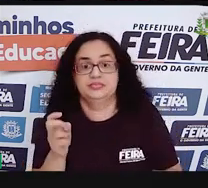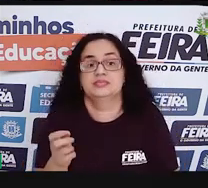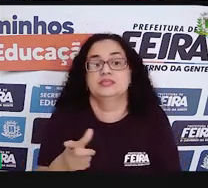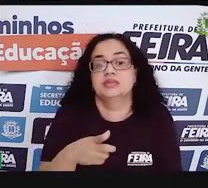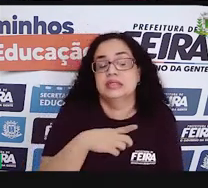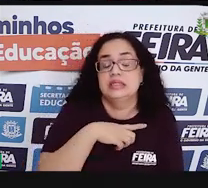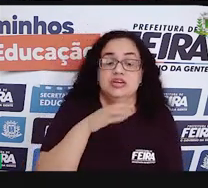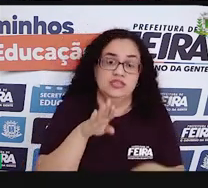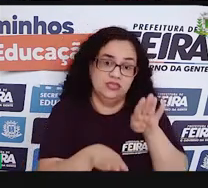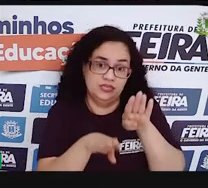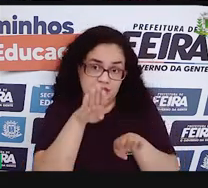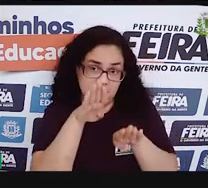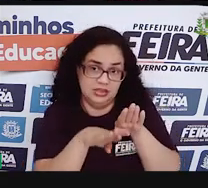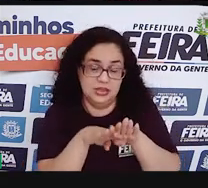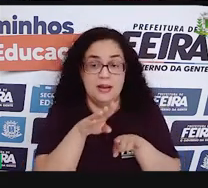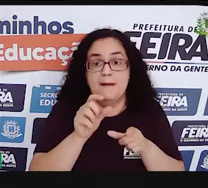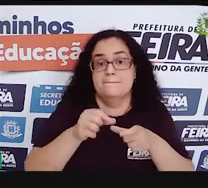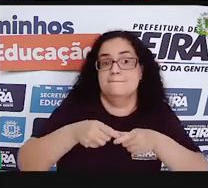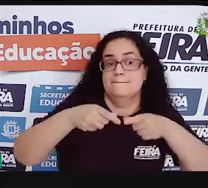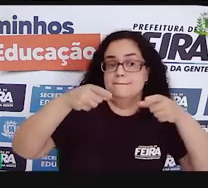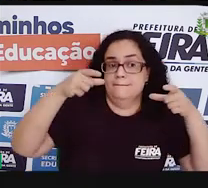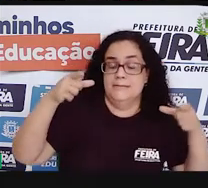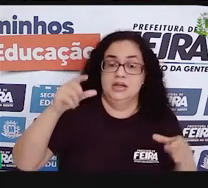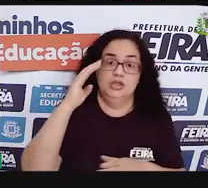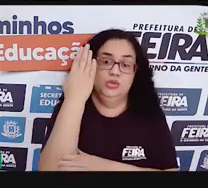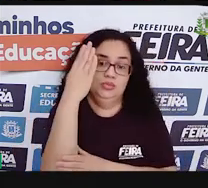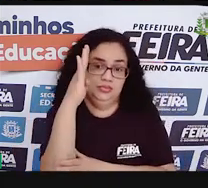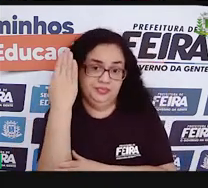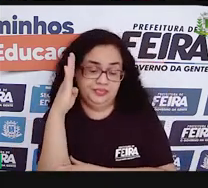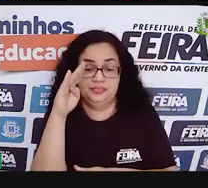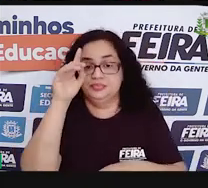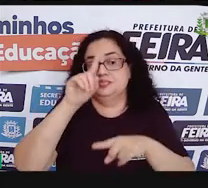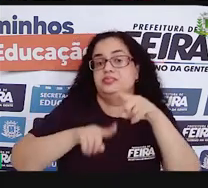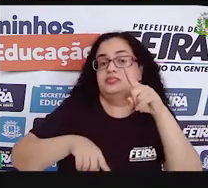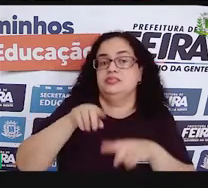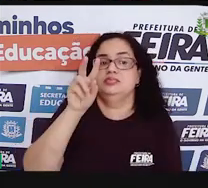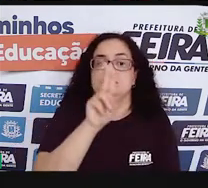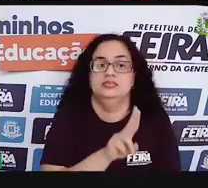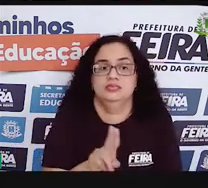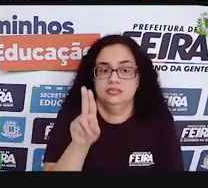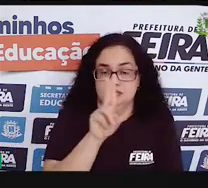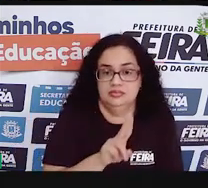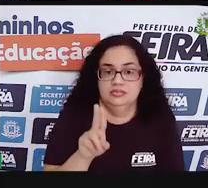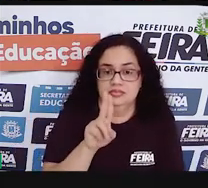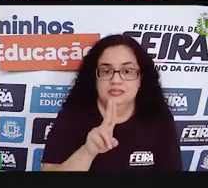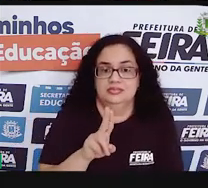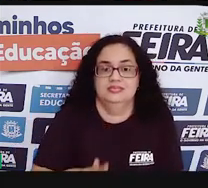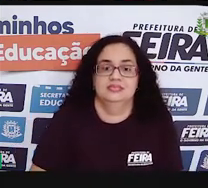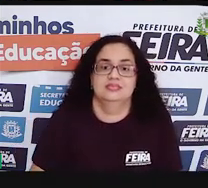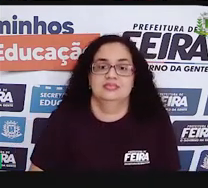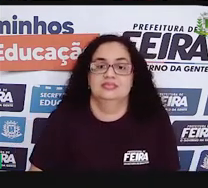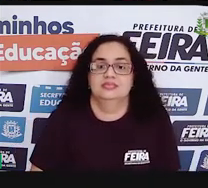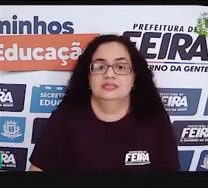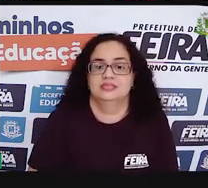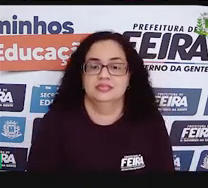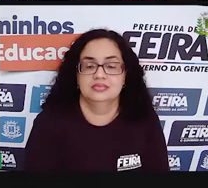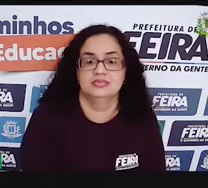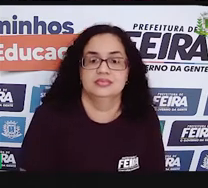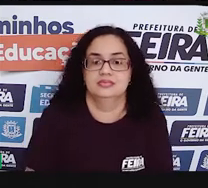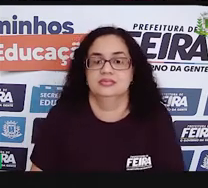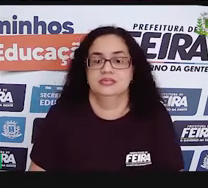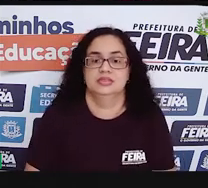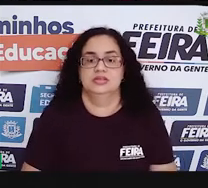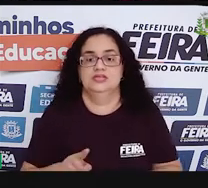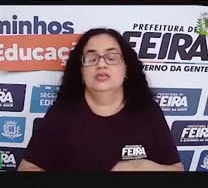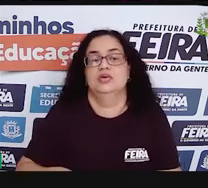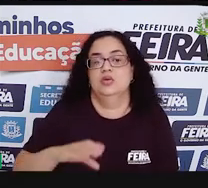tem uma flexibilidade maior que a madeira, que é o material utilizado para a fabricação do lápis. Então, o